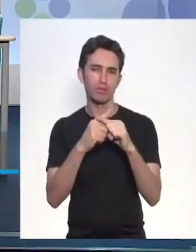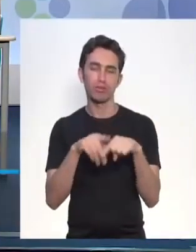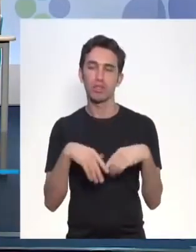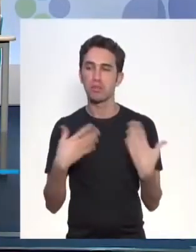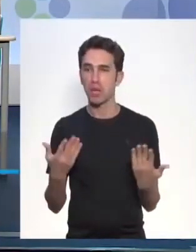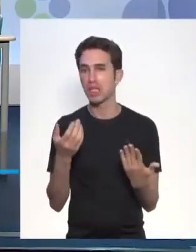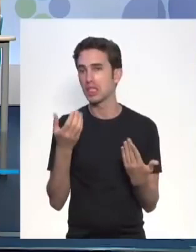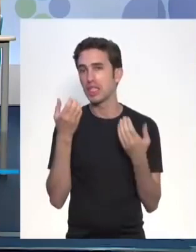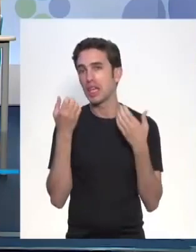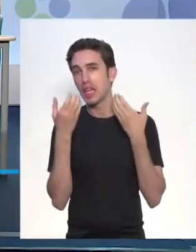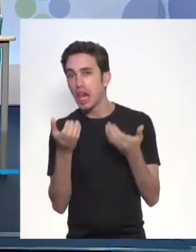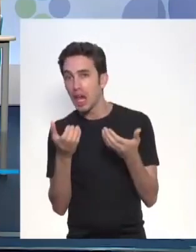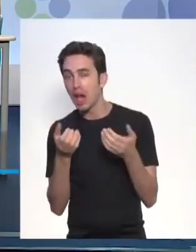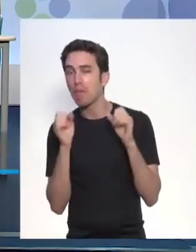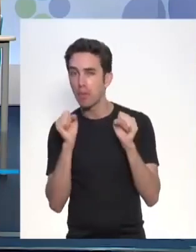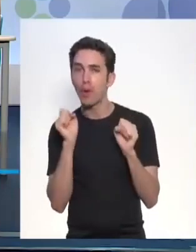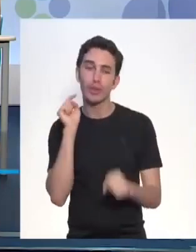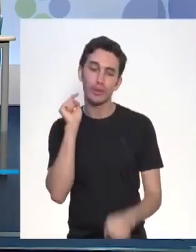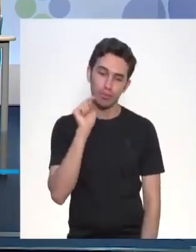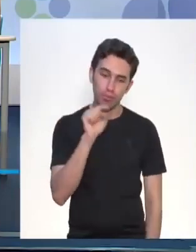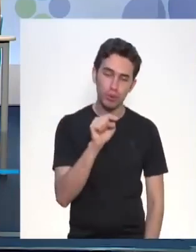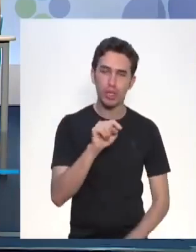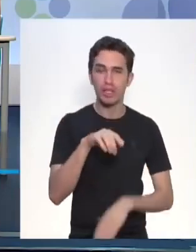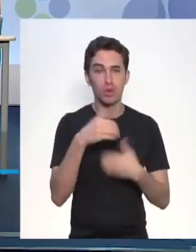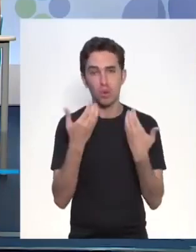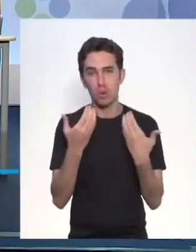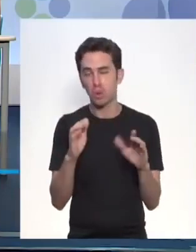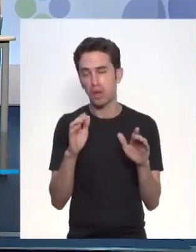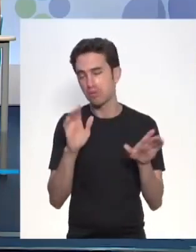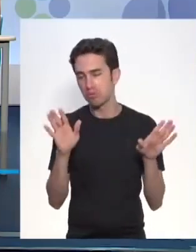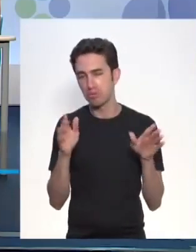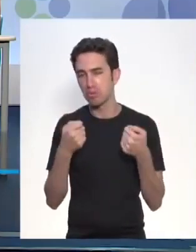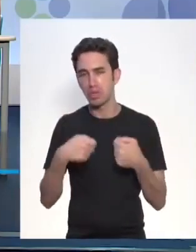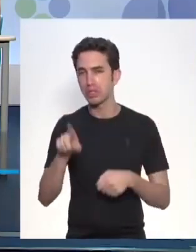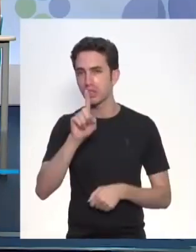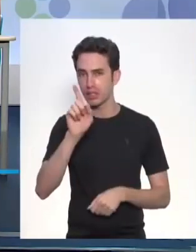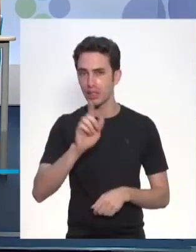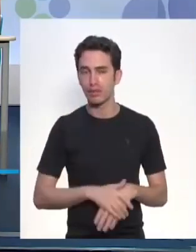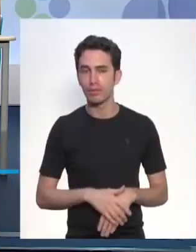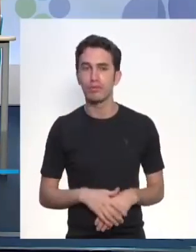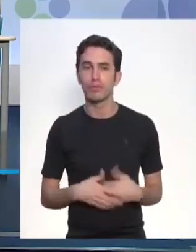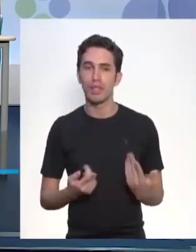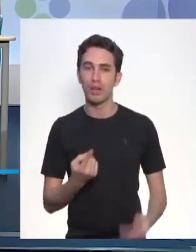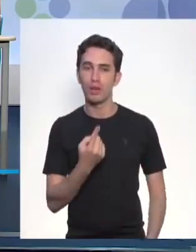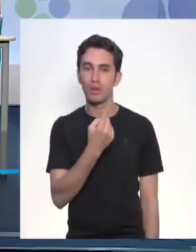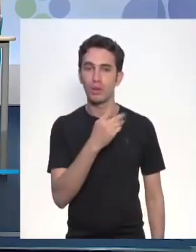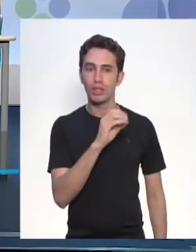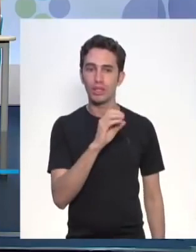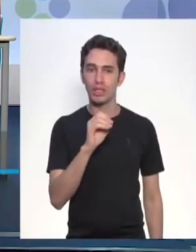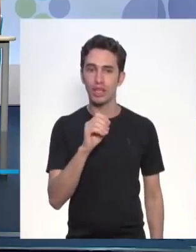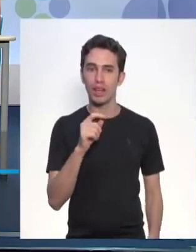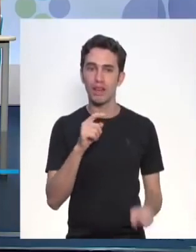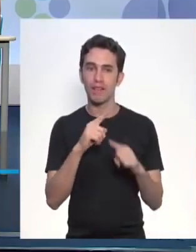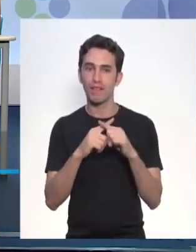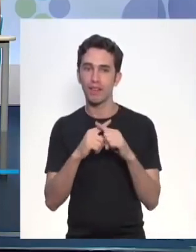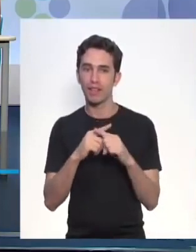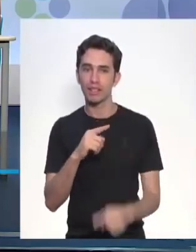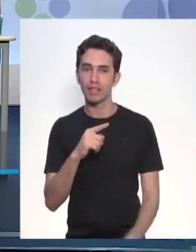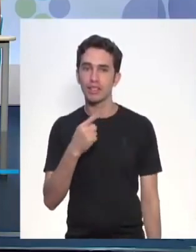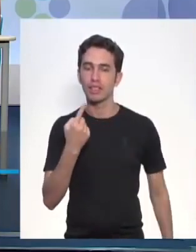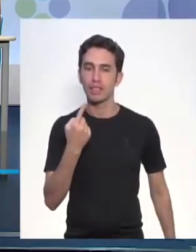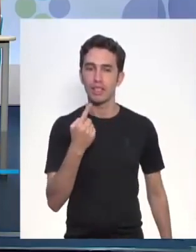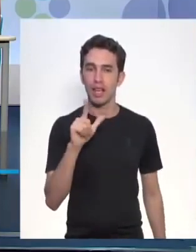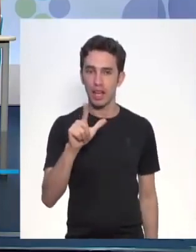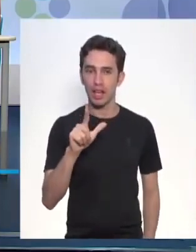tá ok? É você entender que esse 100 está multiplicando. Temos aqui 10 vezes 50, portanto, temos